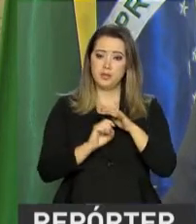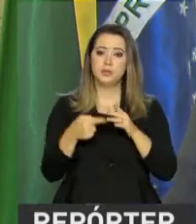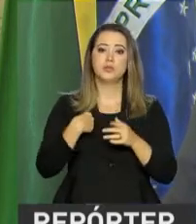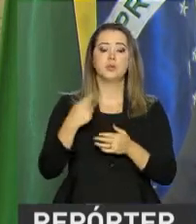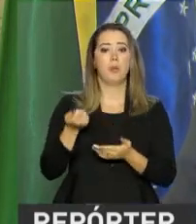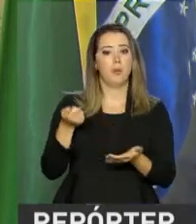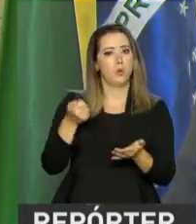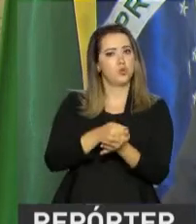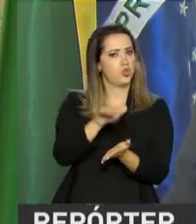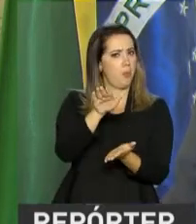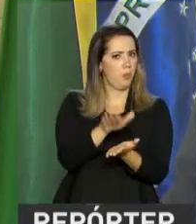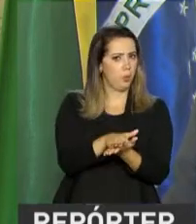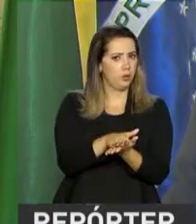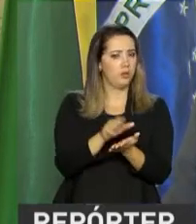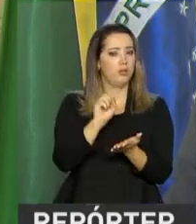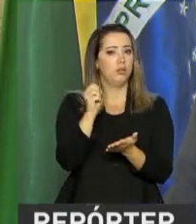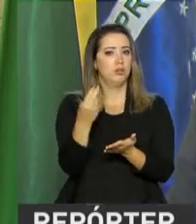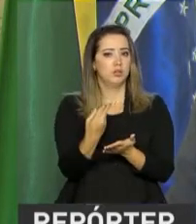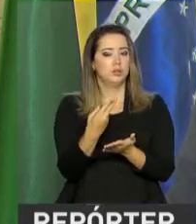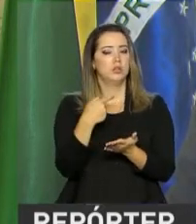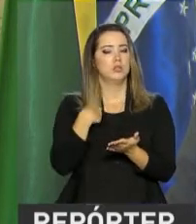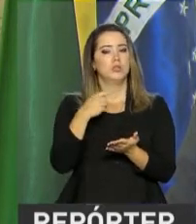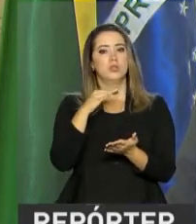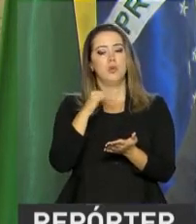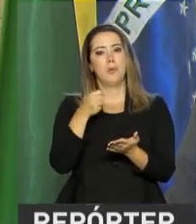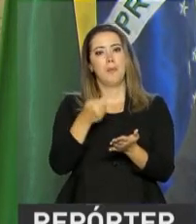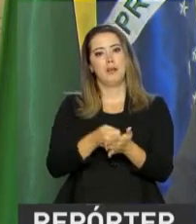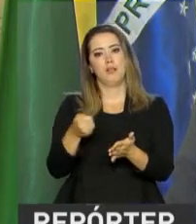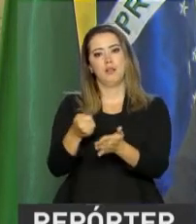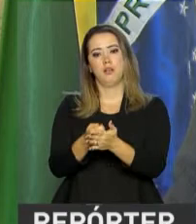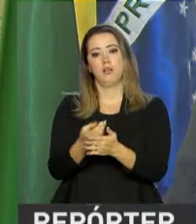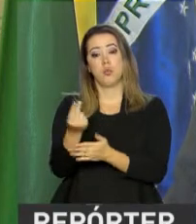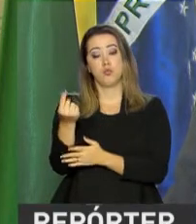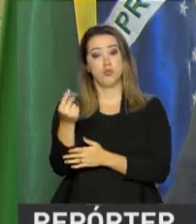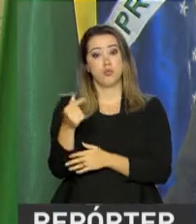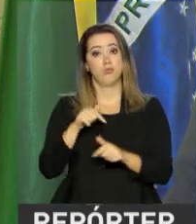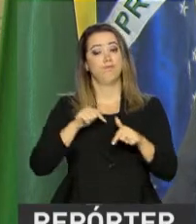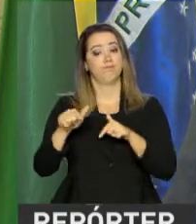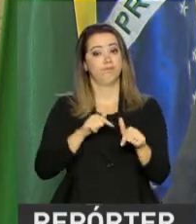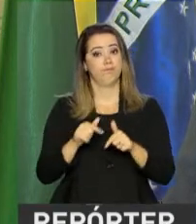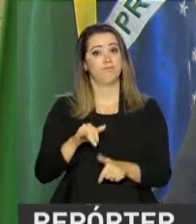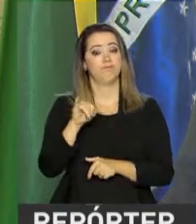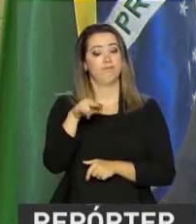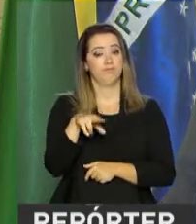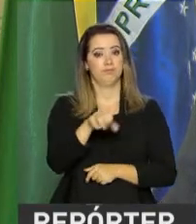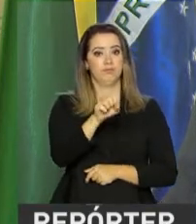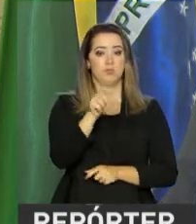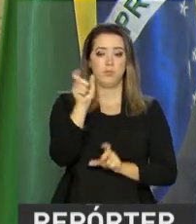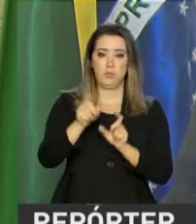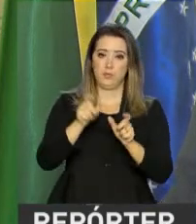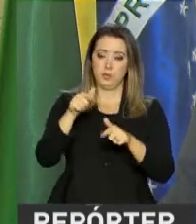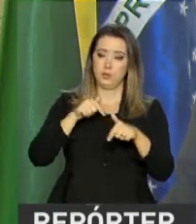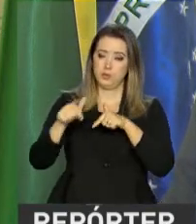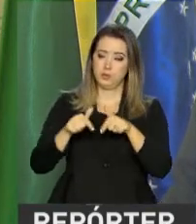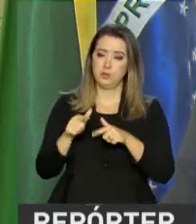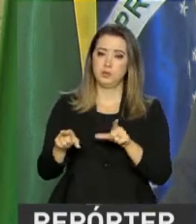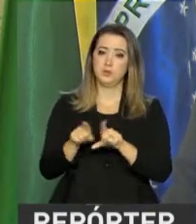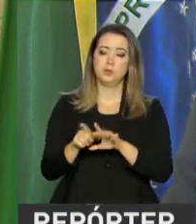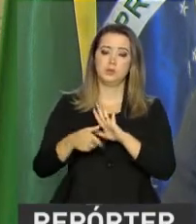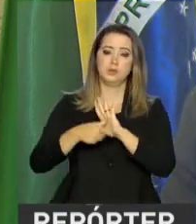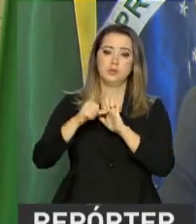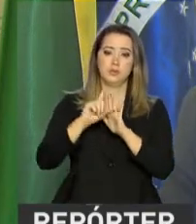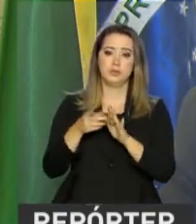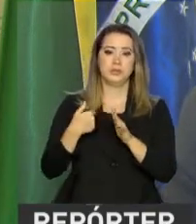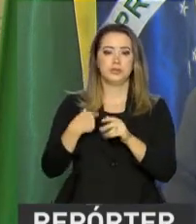atuação e também é ter que pagar as verbas trabalhistas e previdenciárias devidas ao empregado que estava